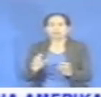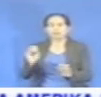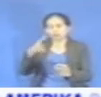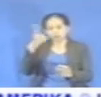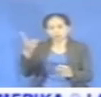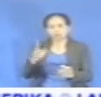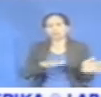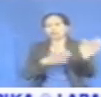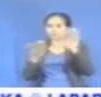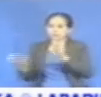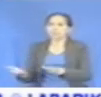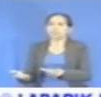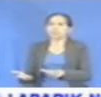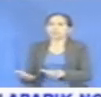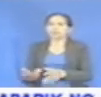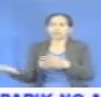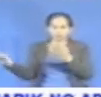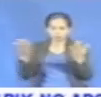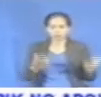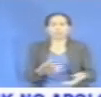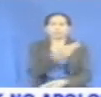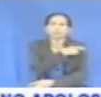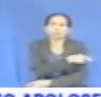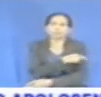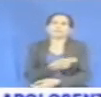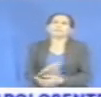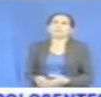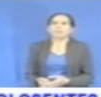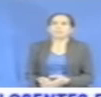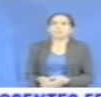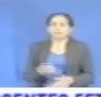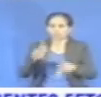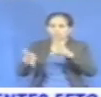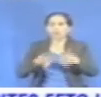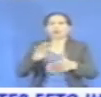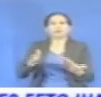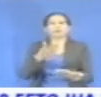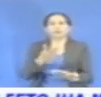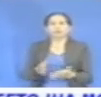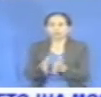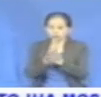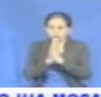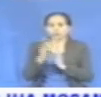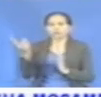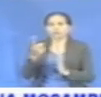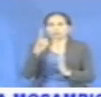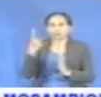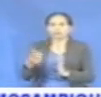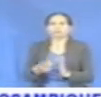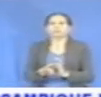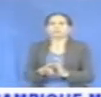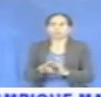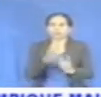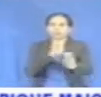grave antes mai hospital nacional. Tamba nem autoridade relevante sira, russo na fatem bautentes